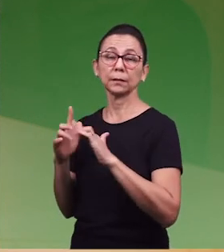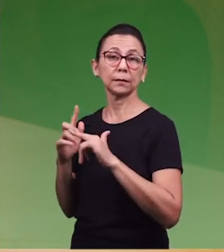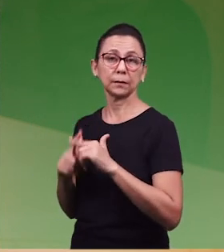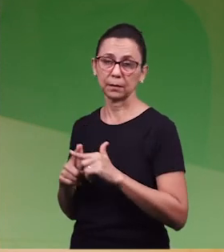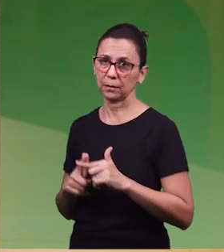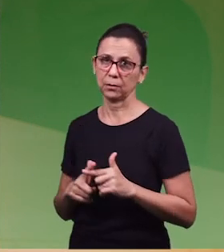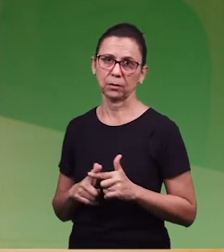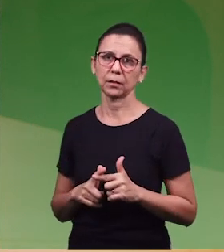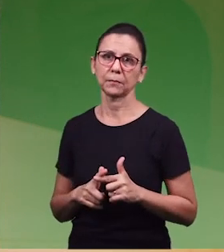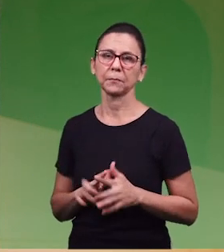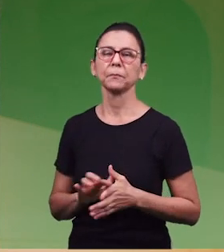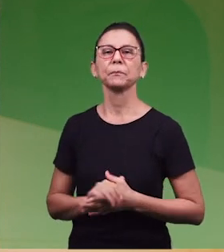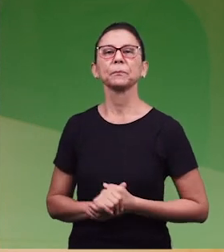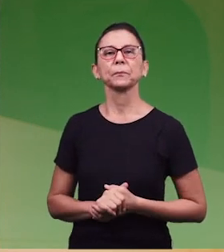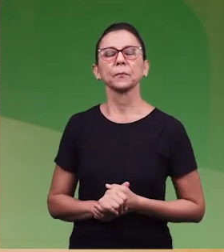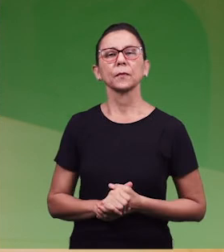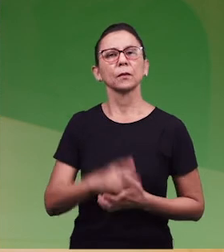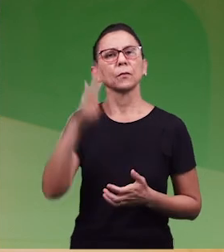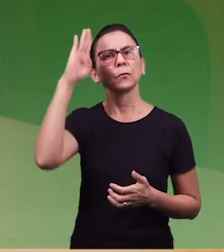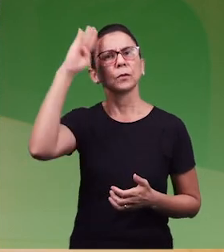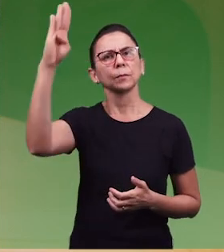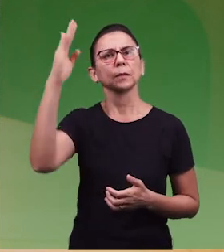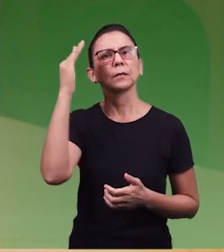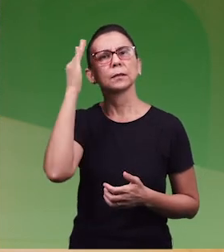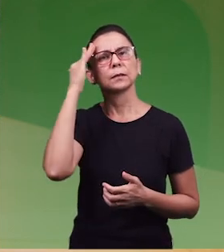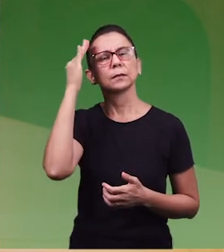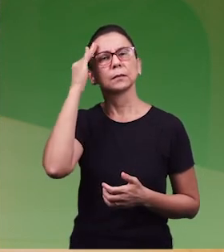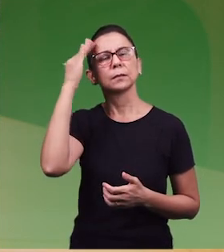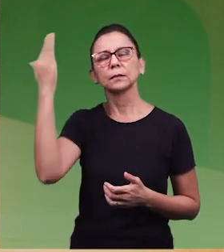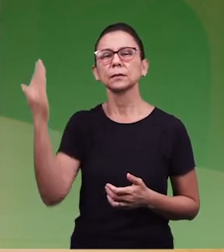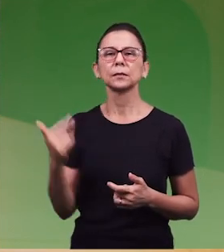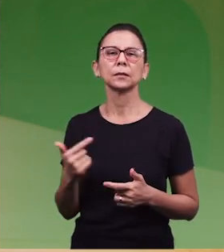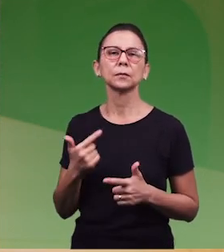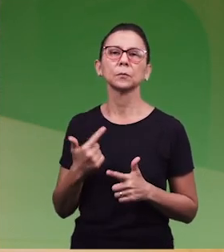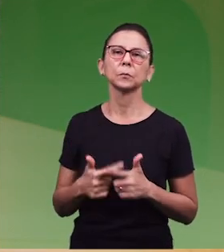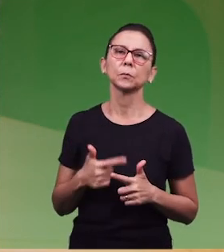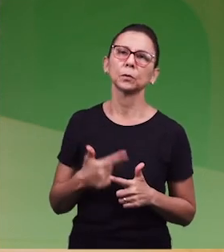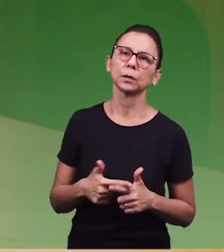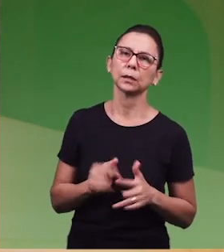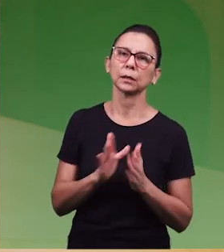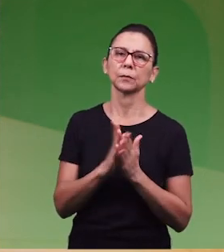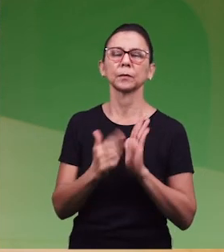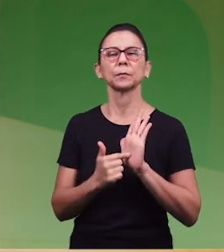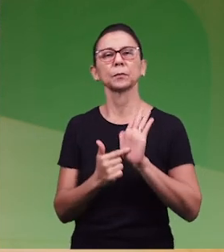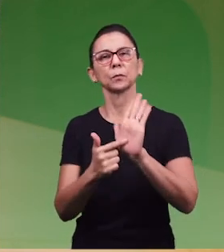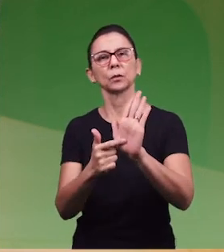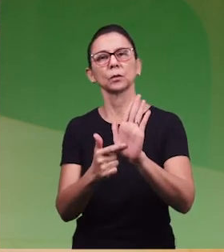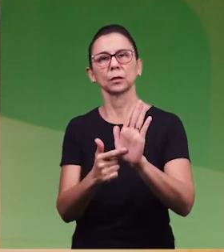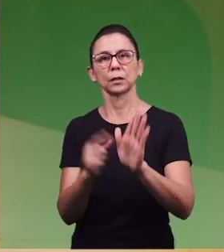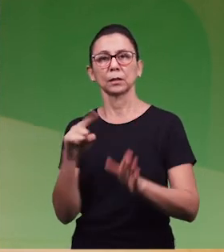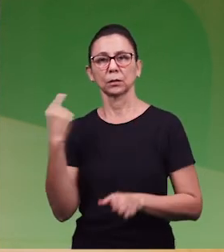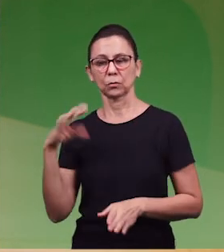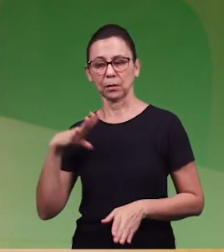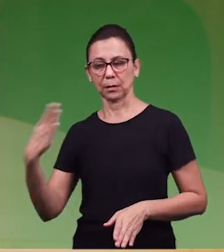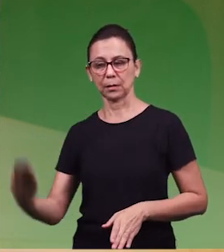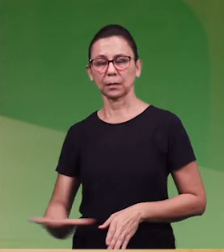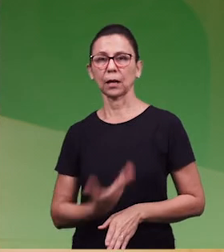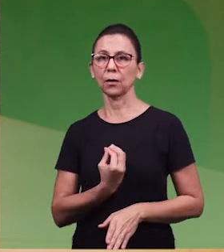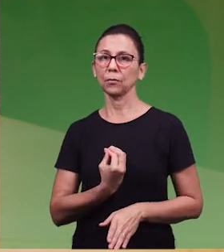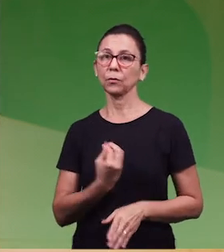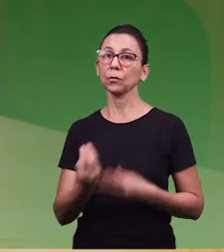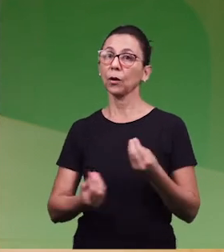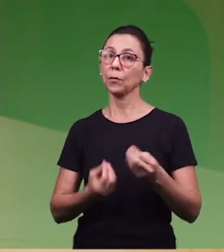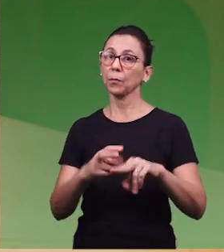ele é fundamental porque a palavra diz que nós somos salvos por meio da fé. Então tudo bem, a fé começa